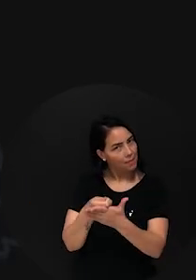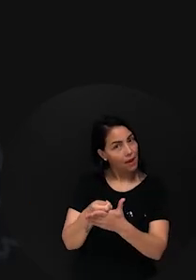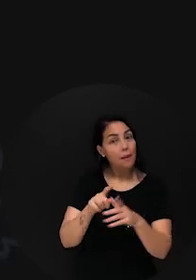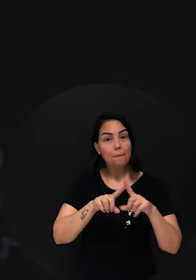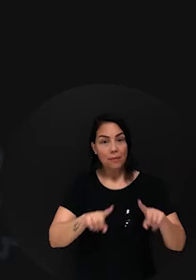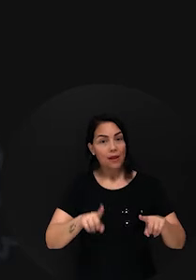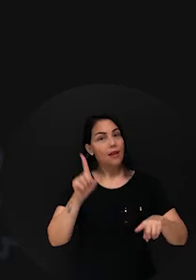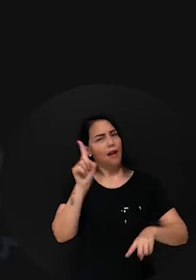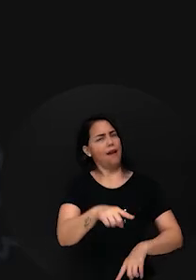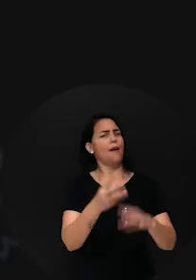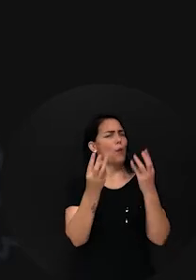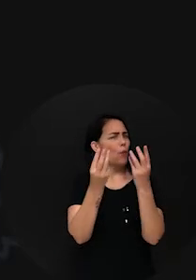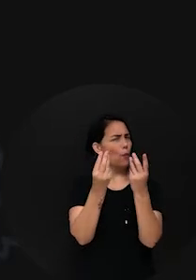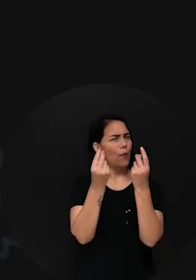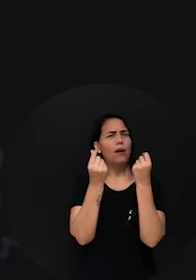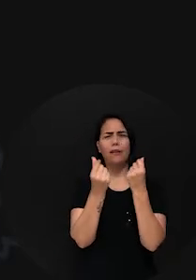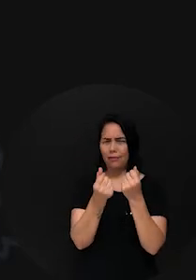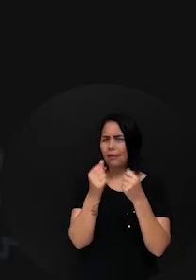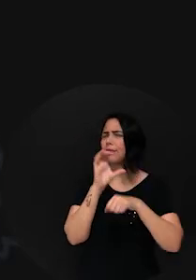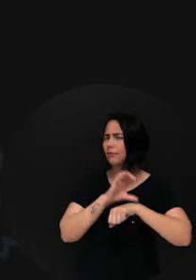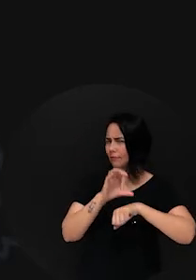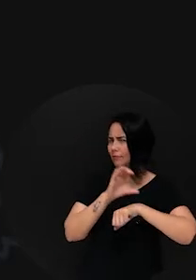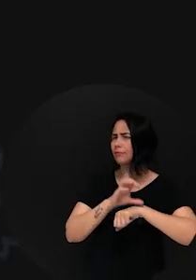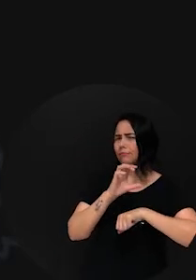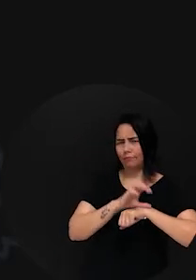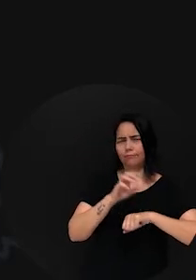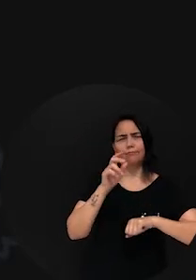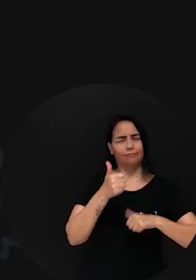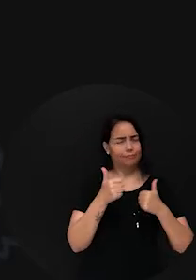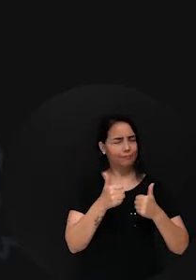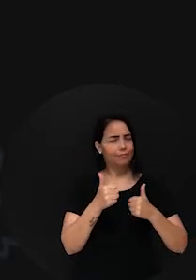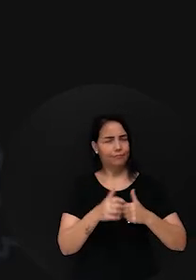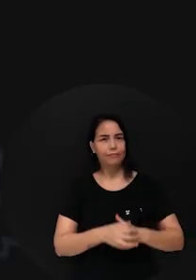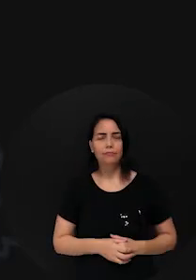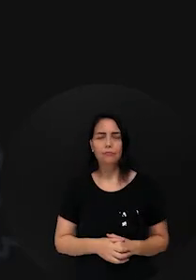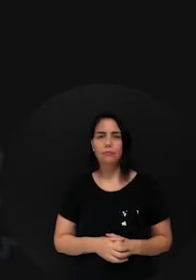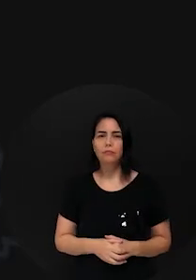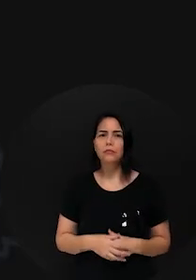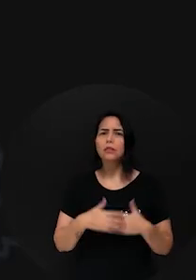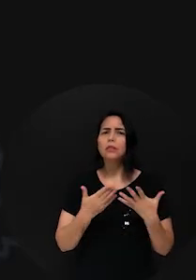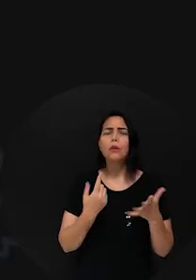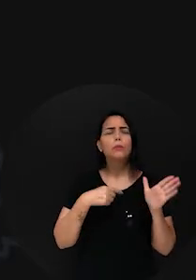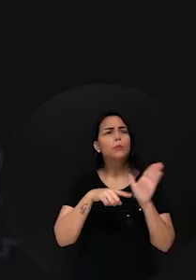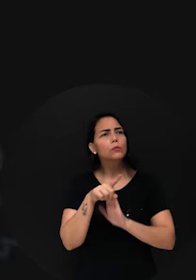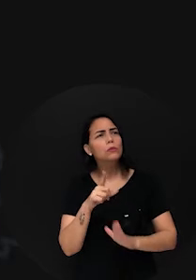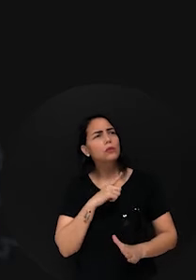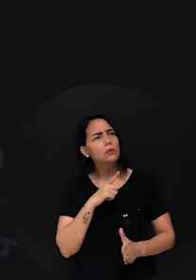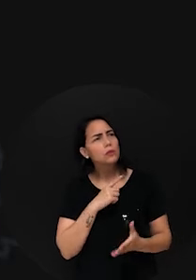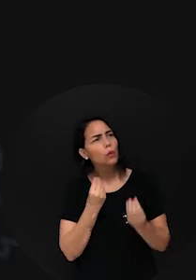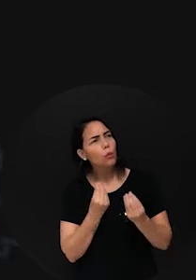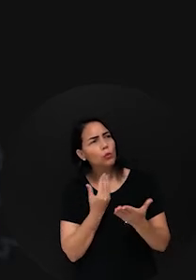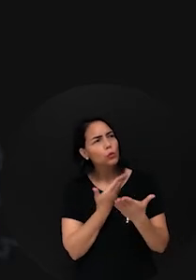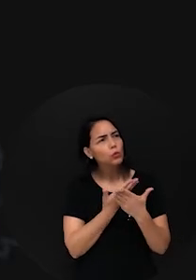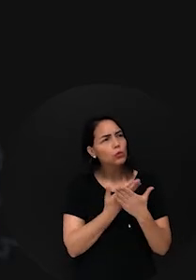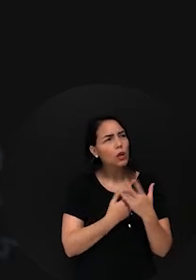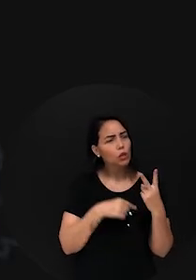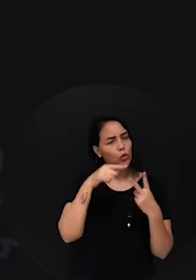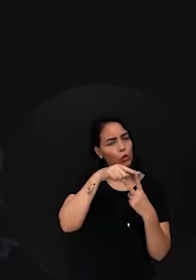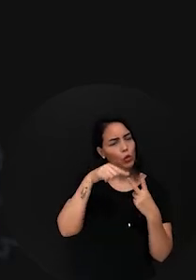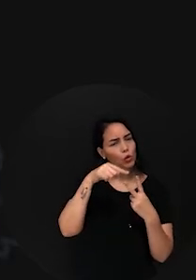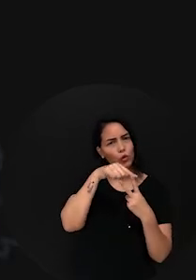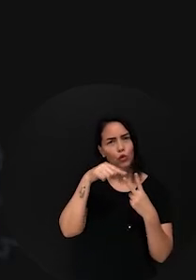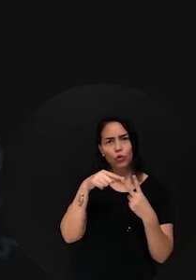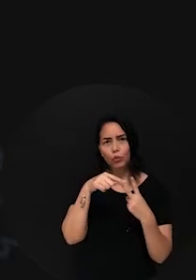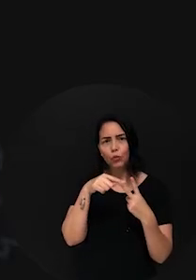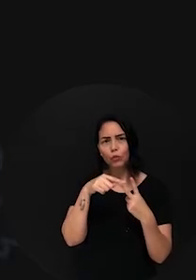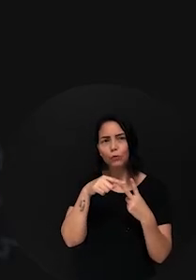agregado aí, né? Um valor muito bom para o nosso conhecimento. Tem como fazer 2 aulas de instrumentos diferentes? Não, você escolhe